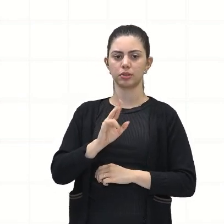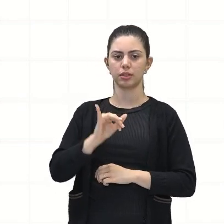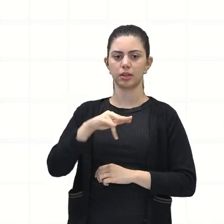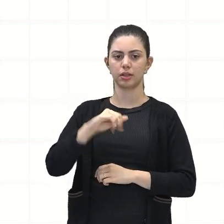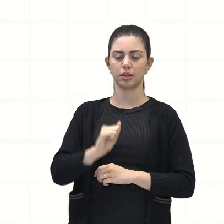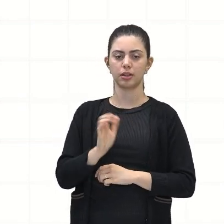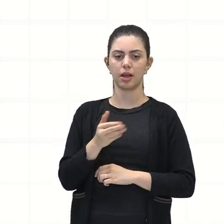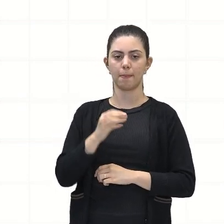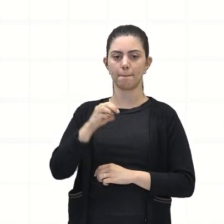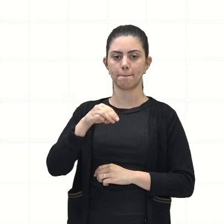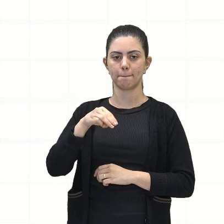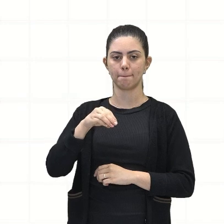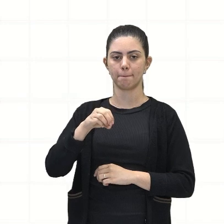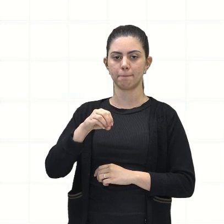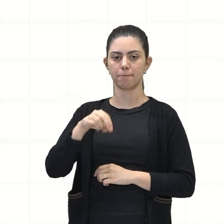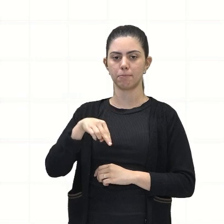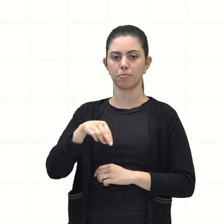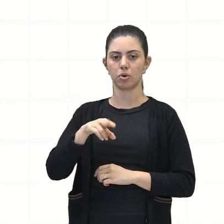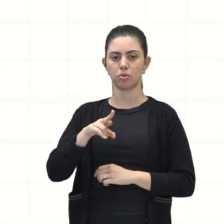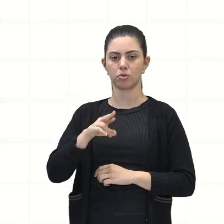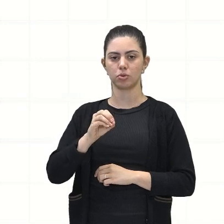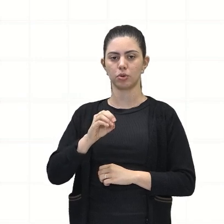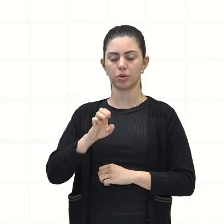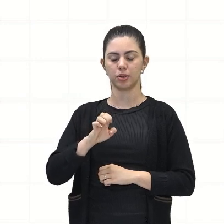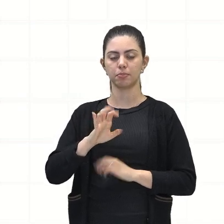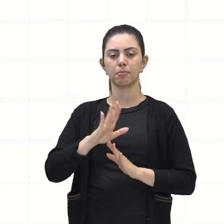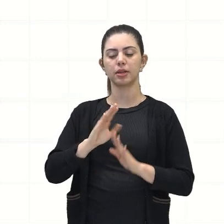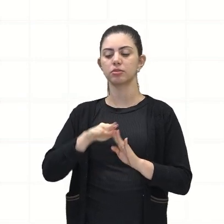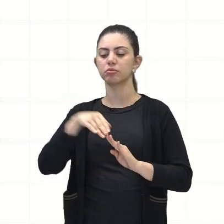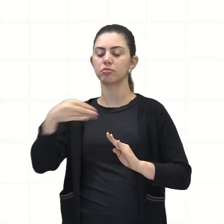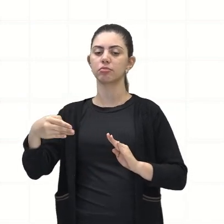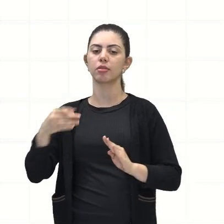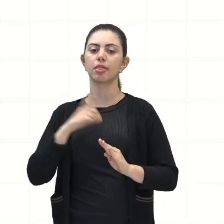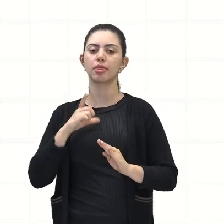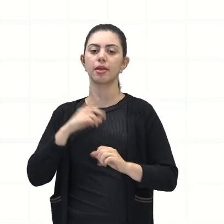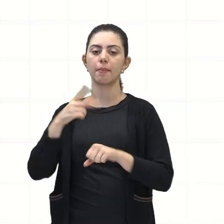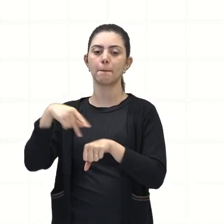E de outro lado, você tem duas nações